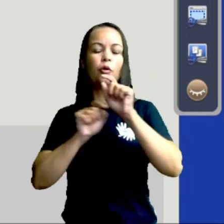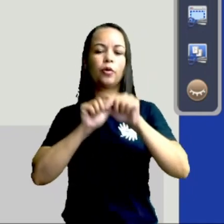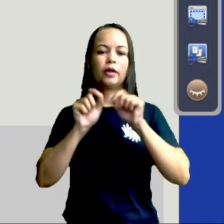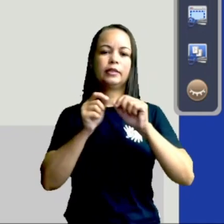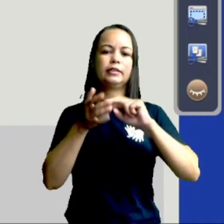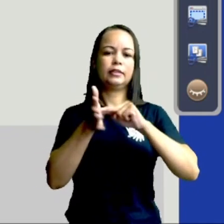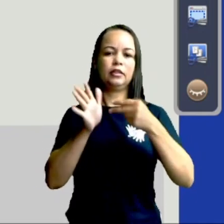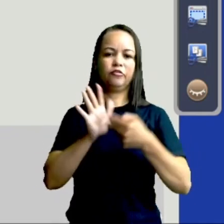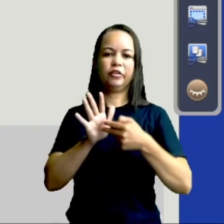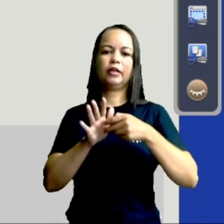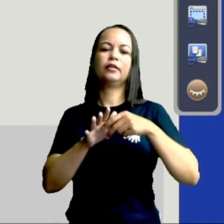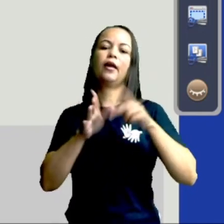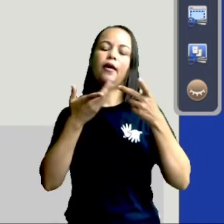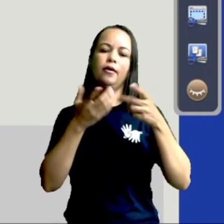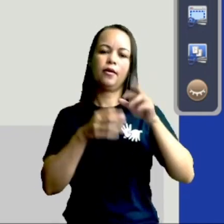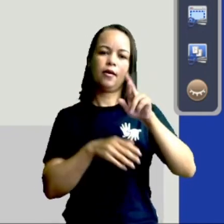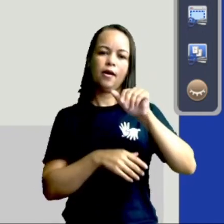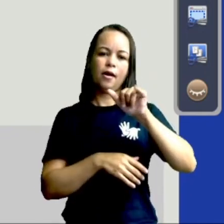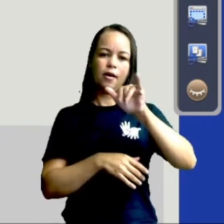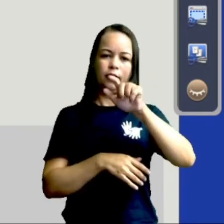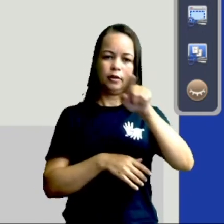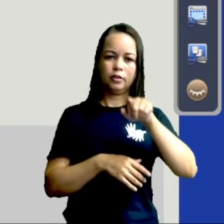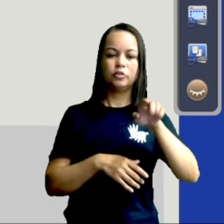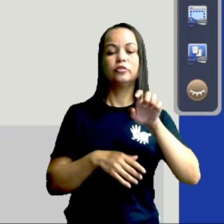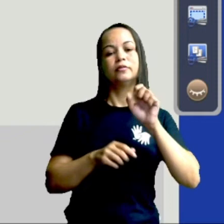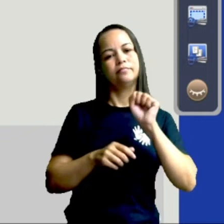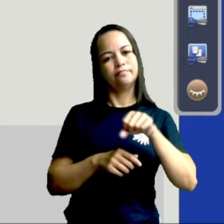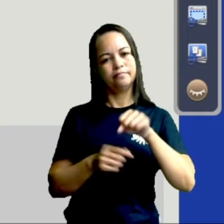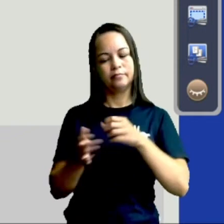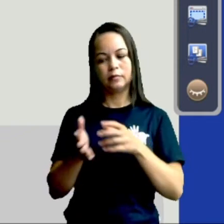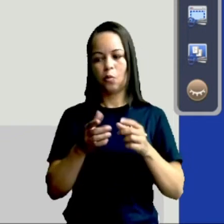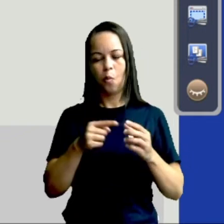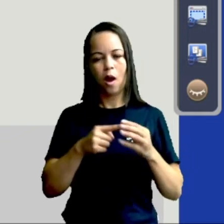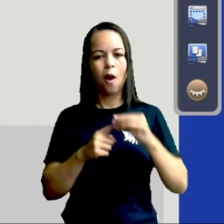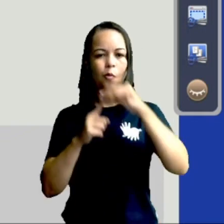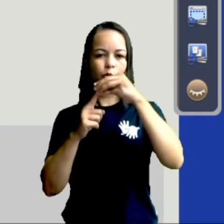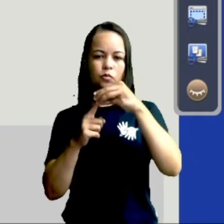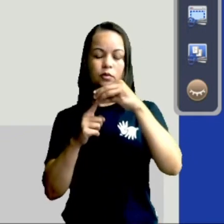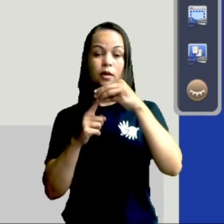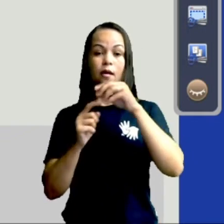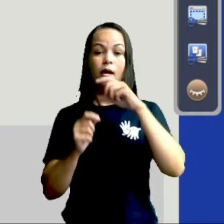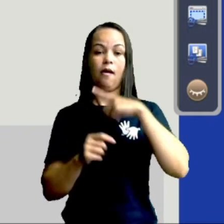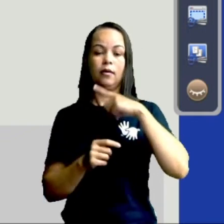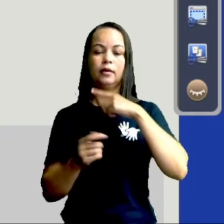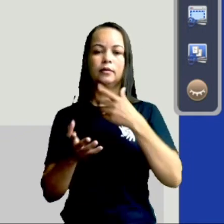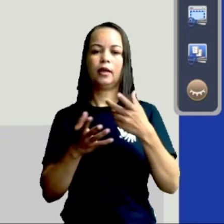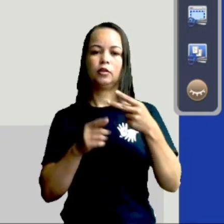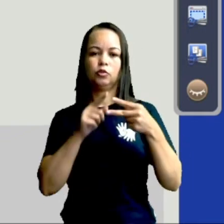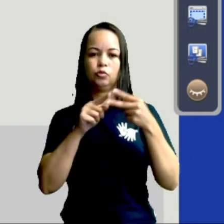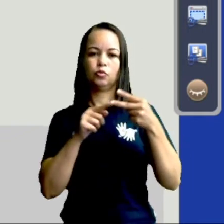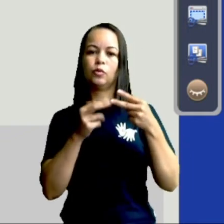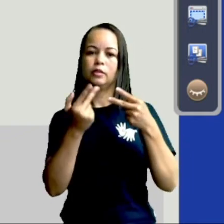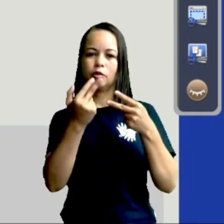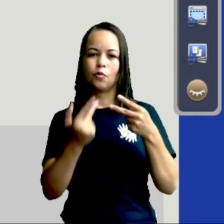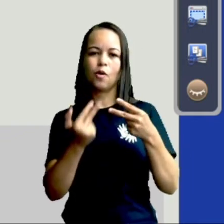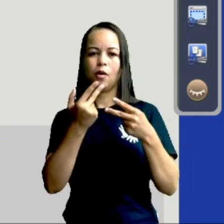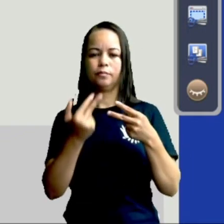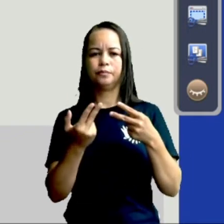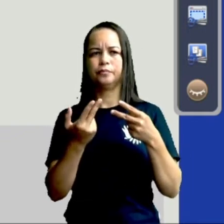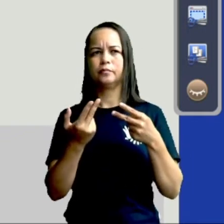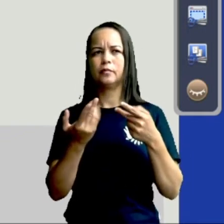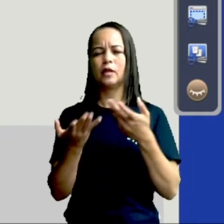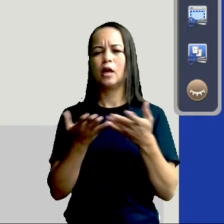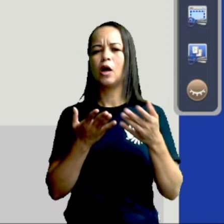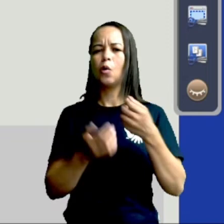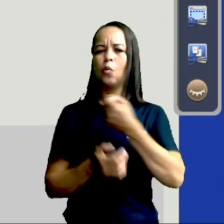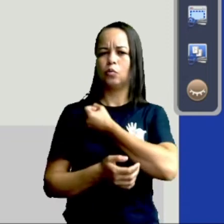vai ter apenas uma, tá? Uma única raiz, que a gente pode dizer também que tem duas raízes iguais, mas dois números iguais não é a mesma